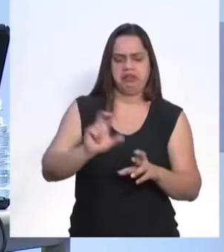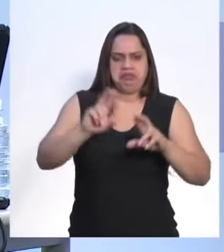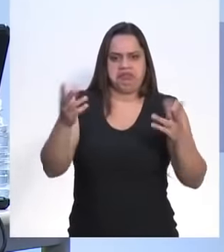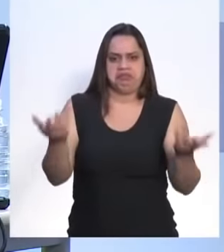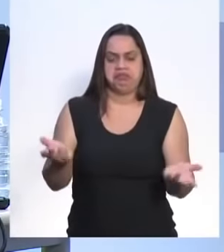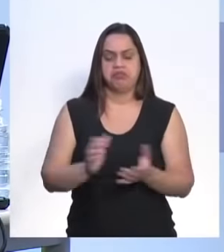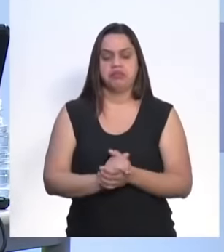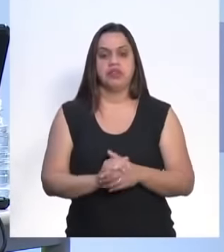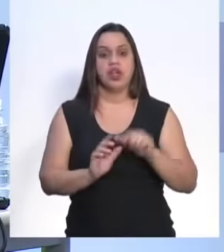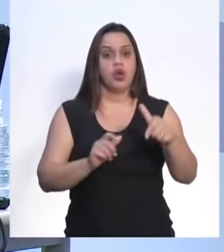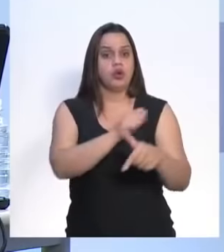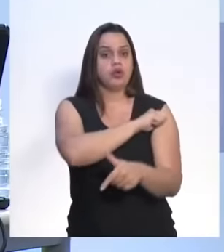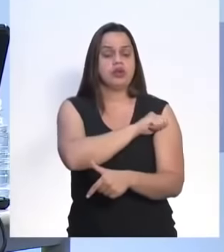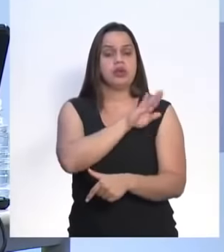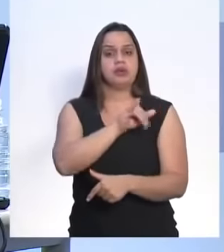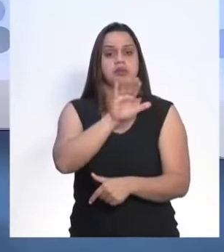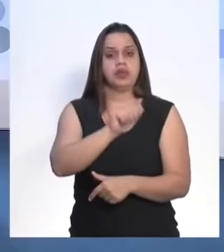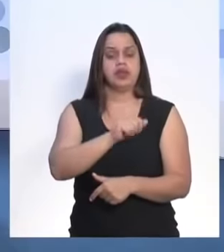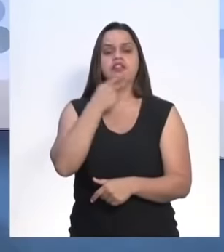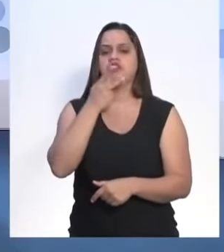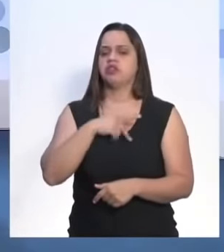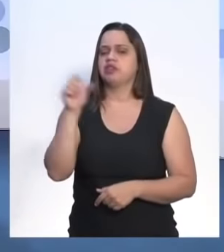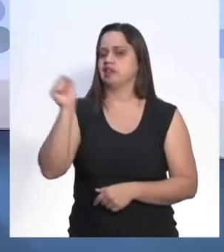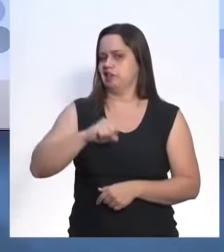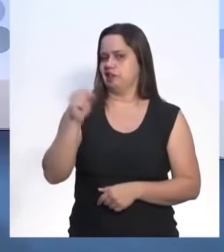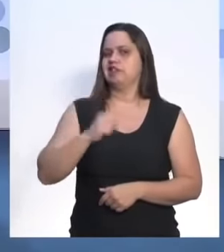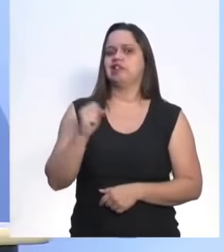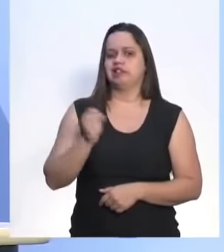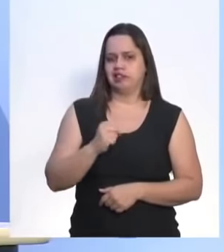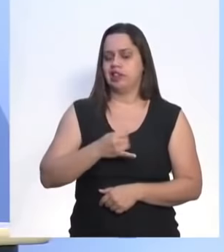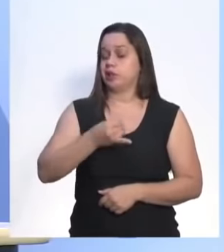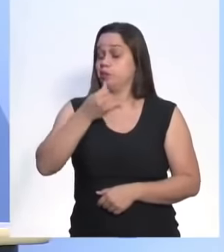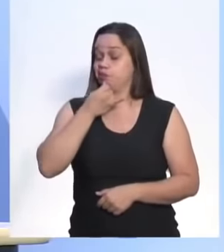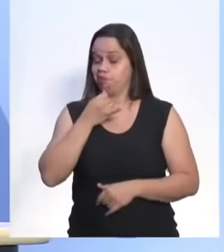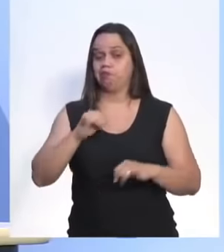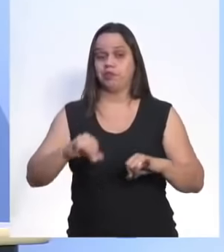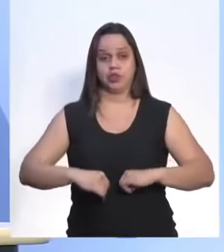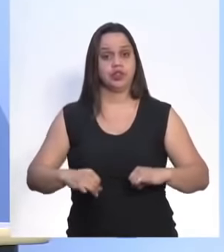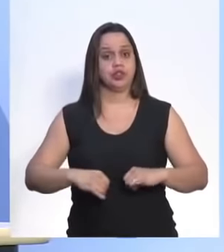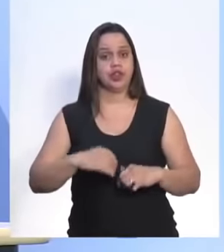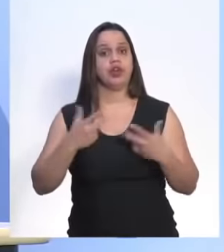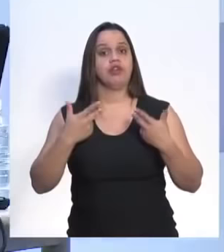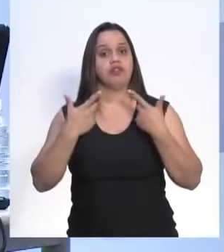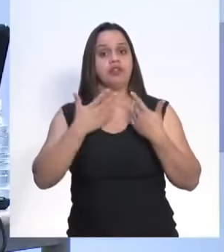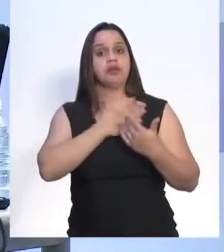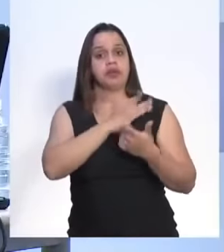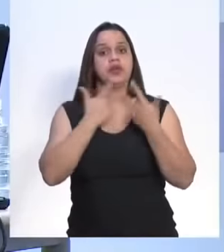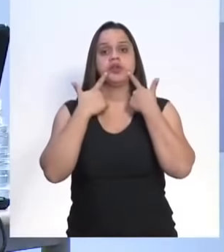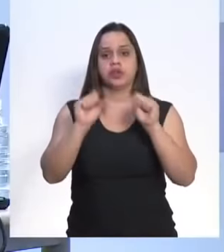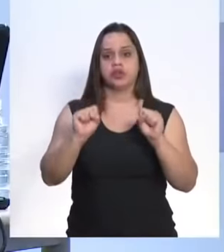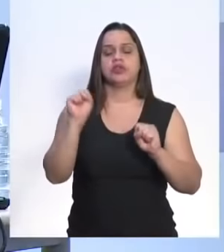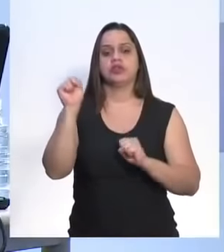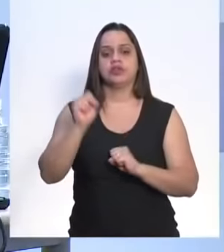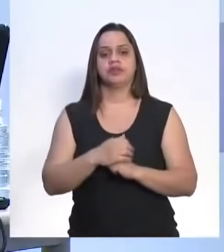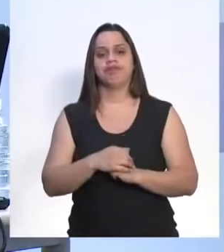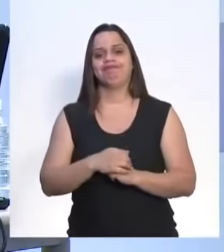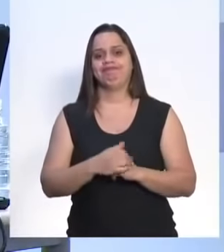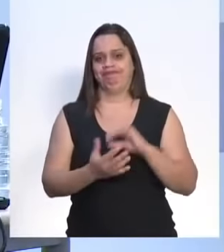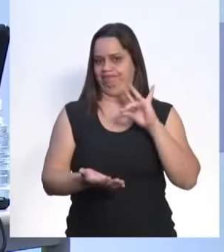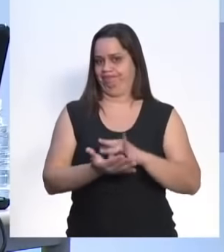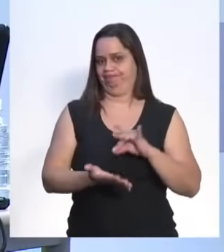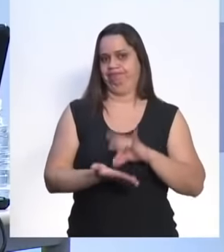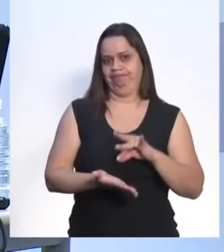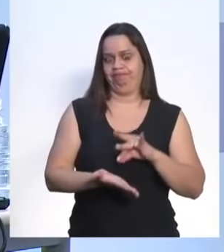que, infelizmente, sim, Dani, às vezes sofre preconceito linguístico. Exatamente, gente.